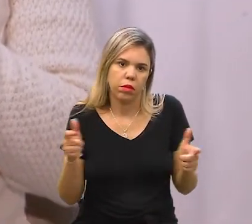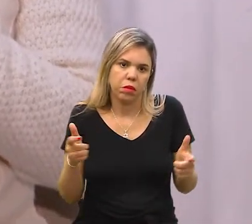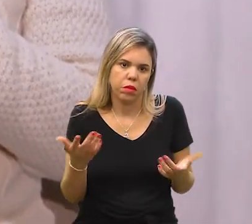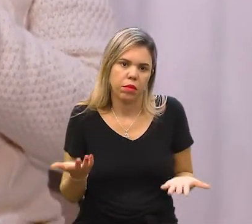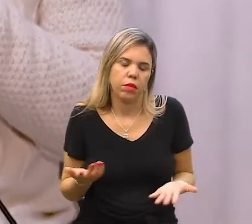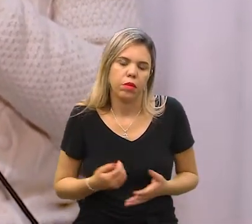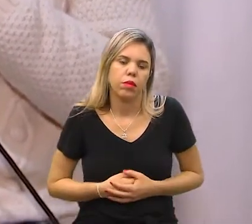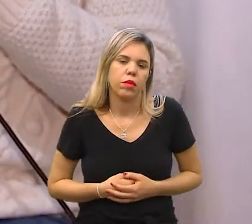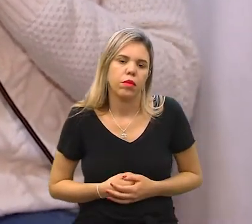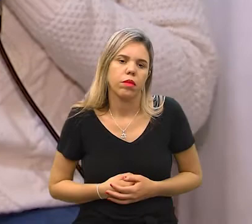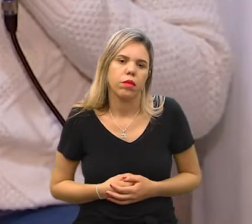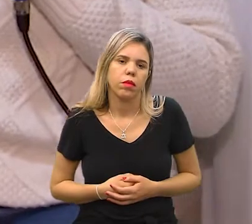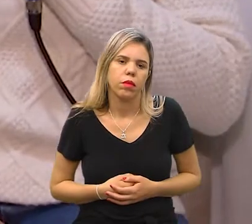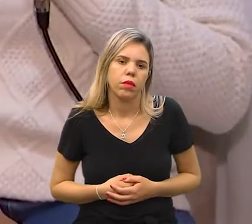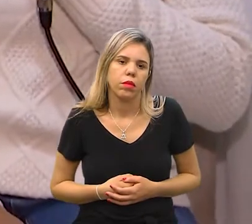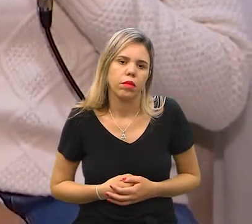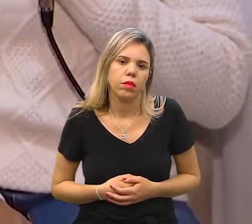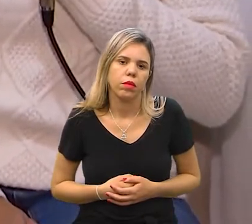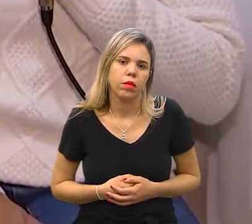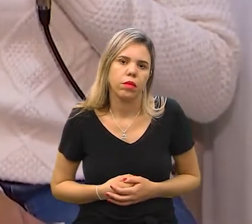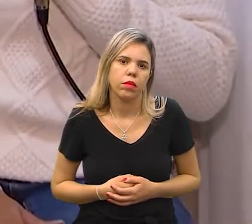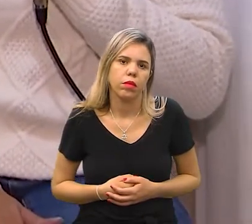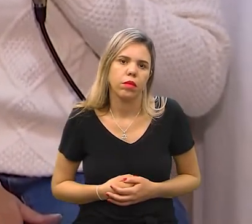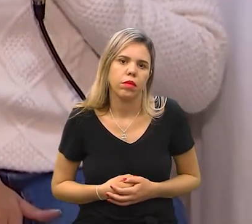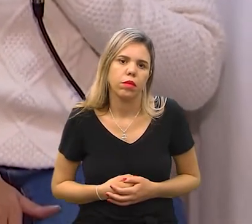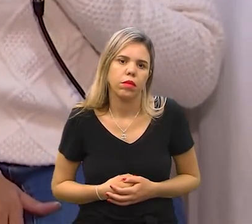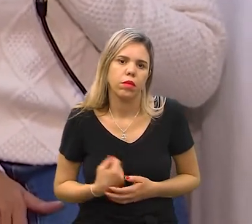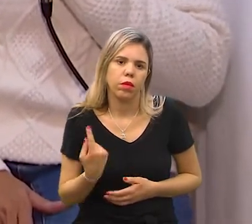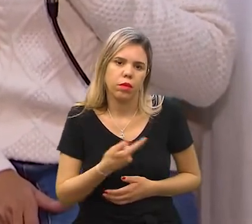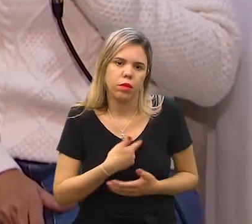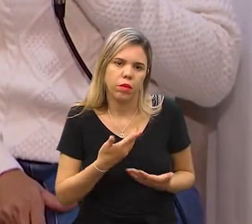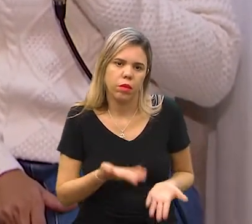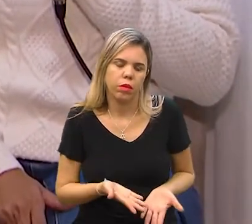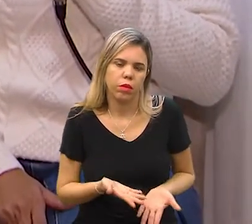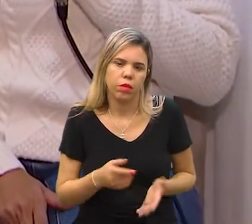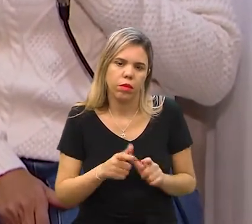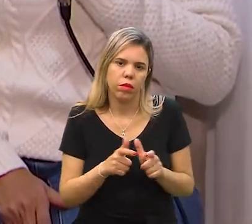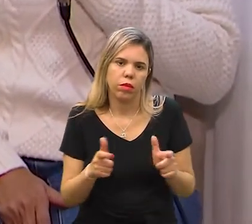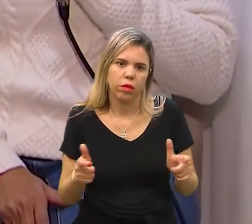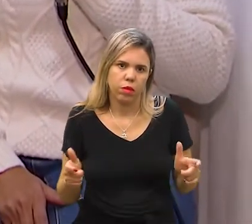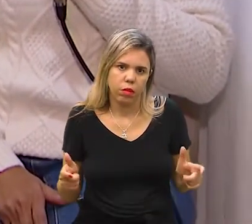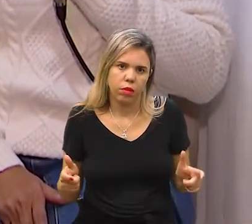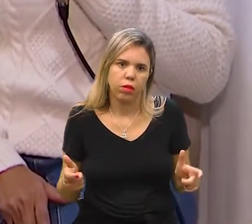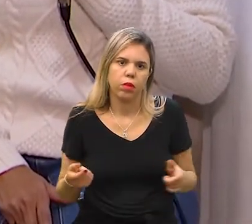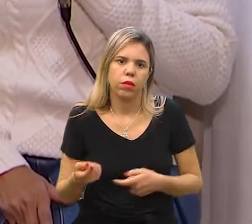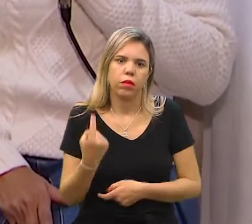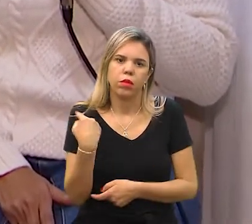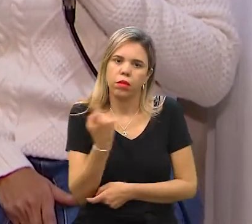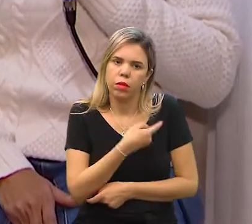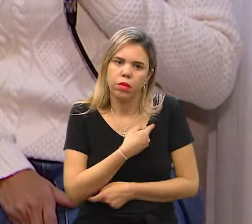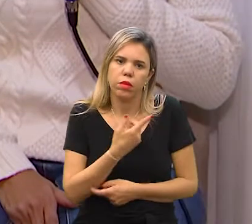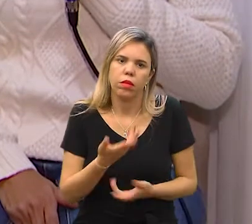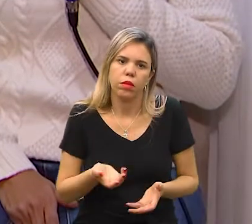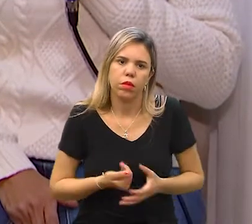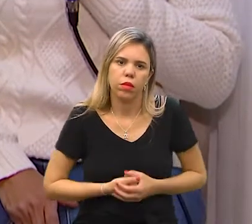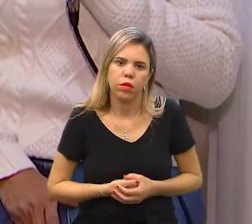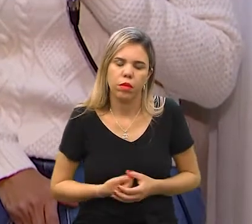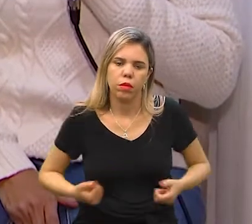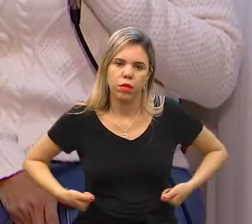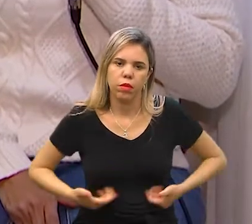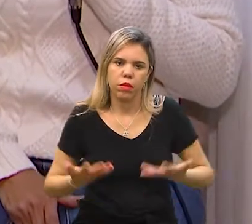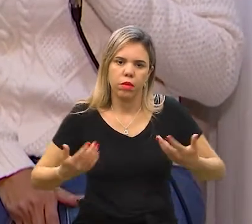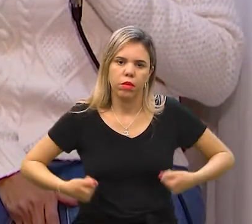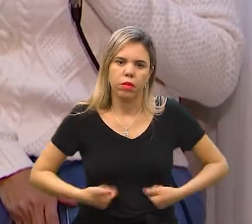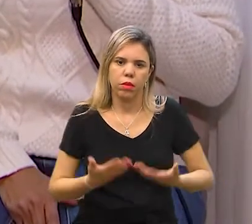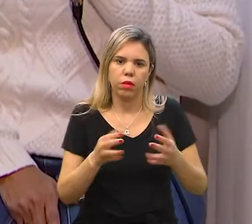né? Justamente quando a gente vai aumentando os nossos gastos